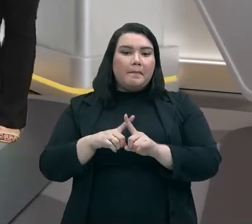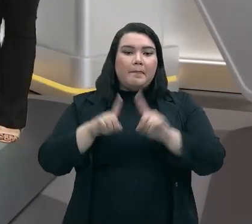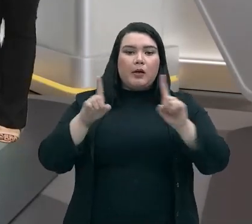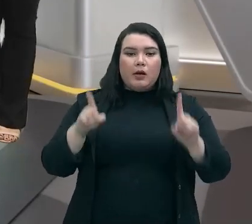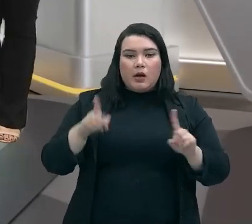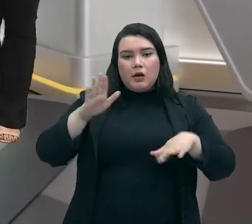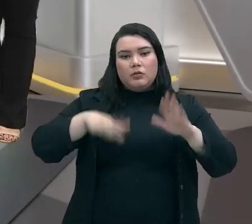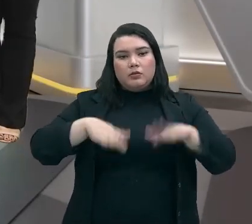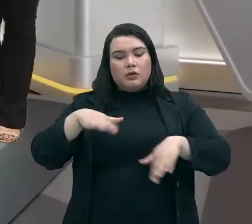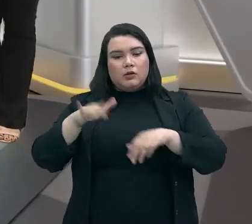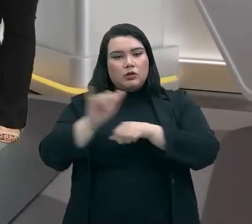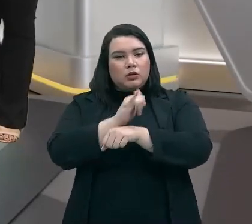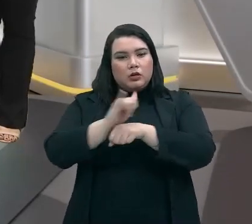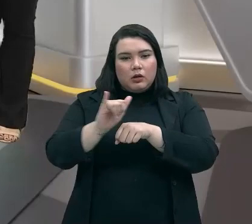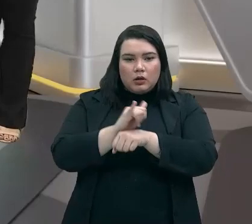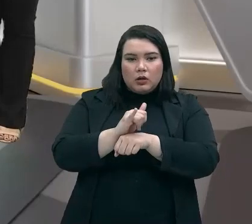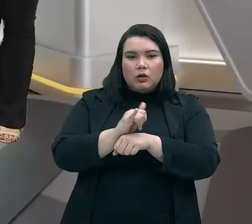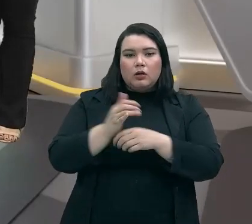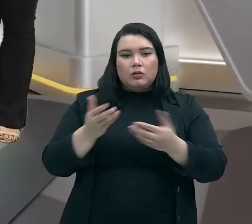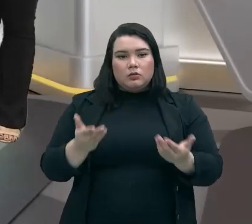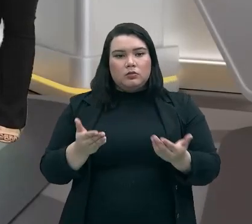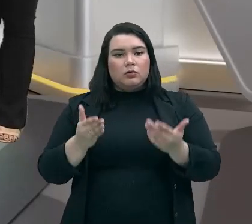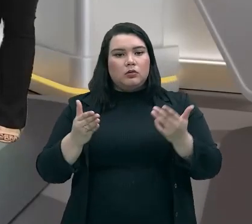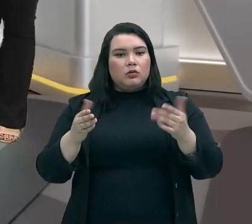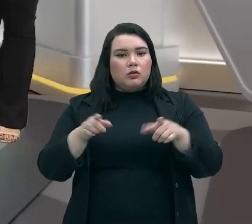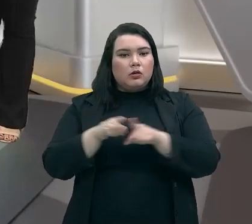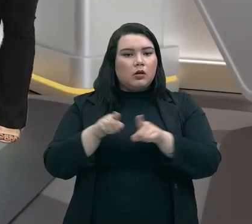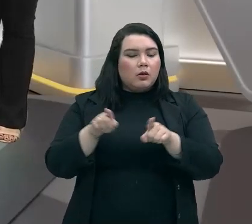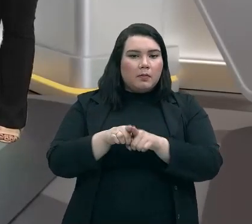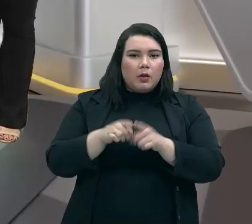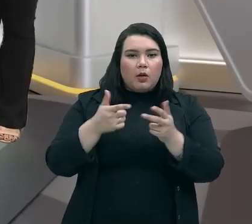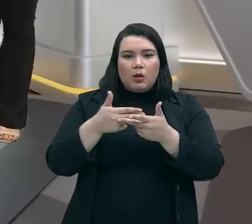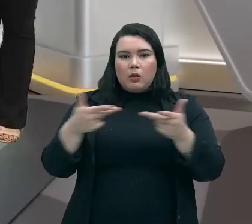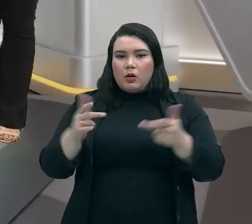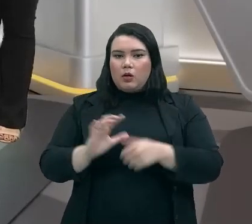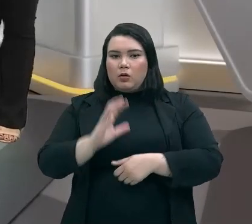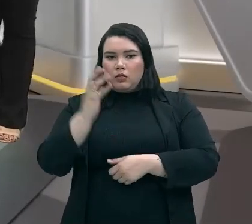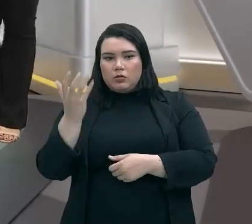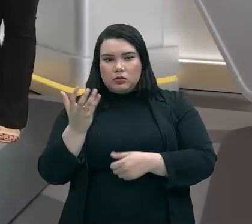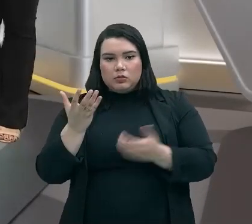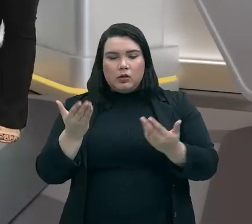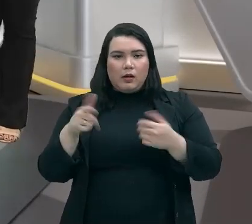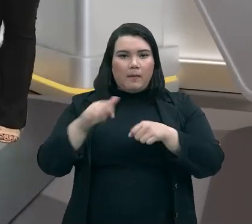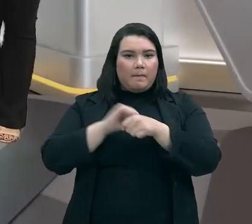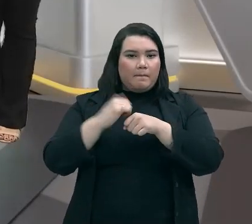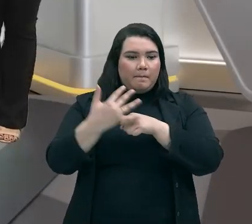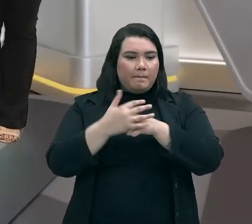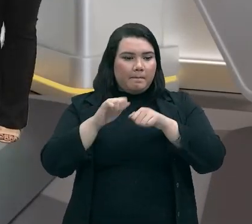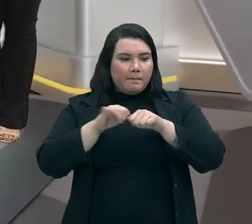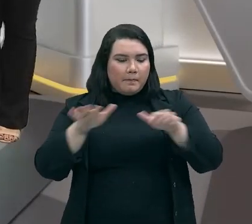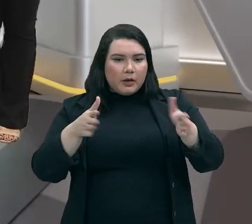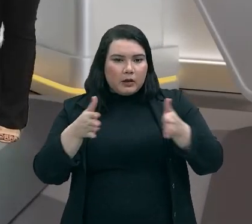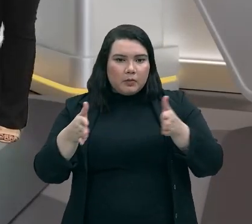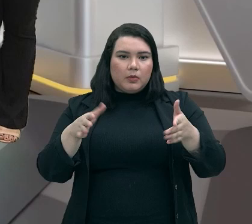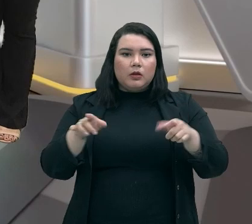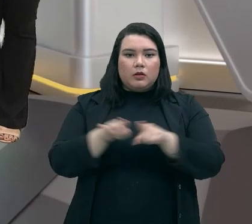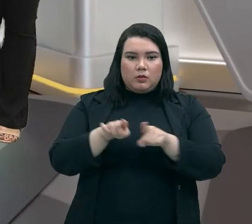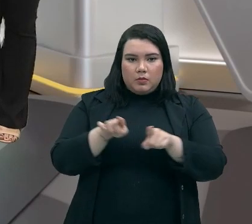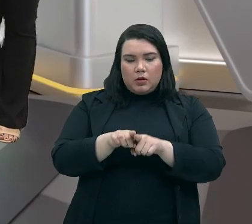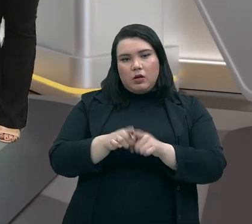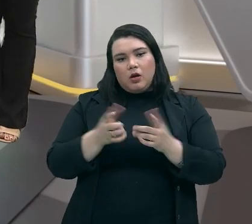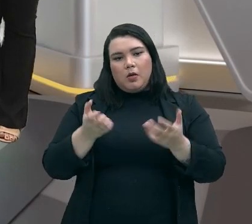às vezes as estratégias, né, e as coisas que acontecem, né, como o caso da pandemia e outros fatores, podem